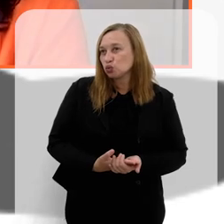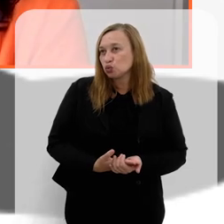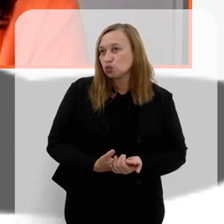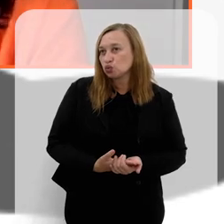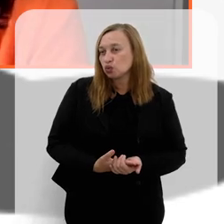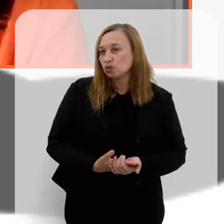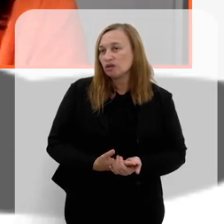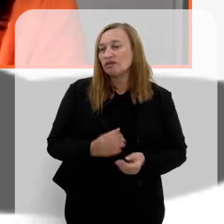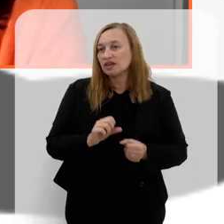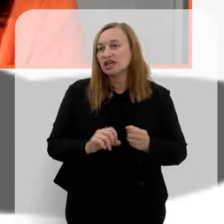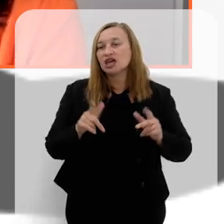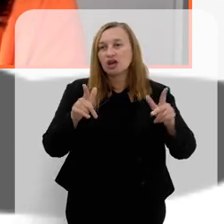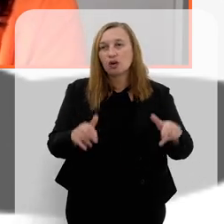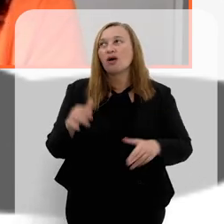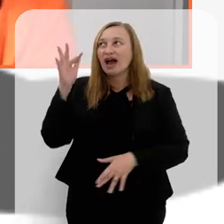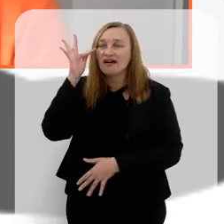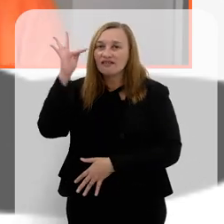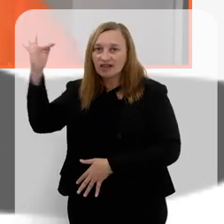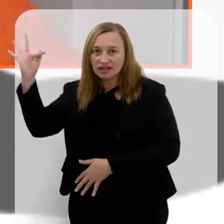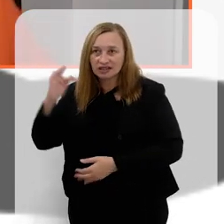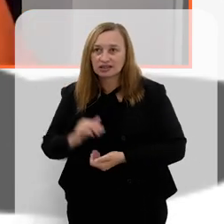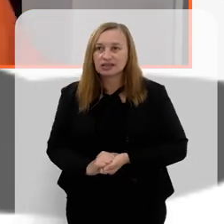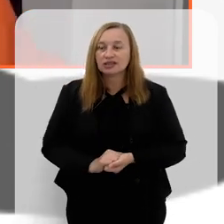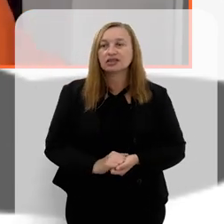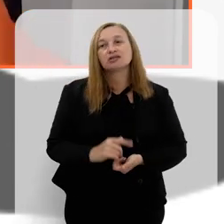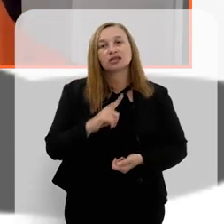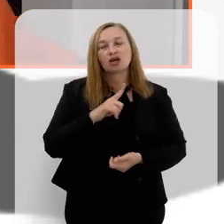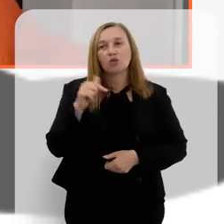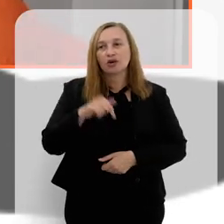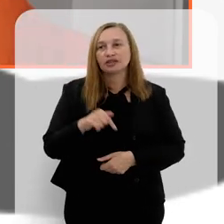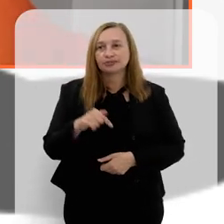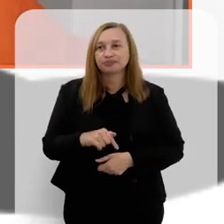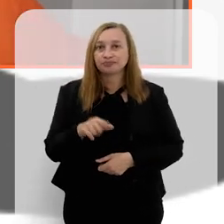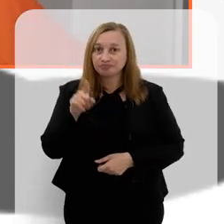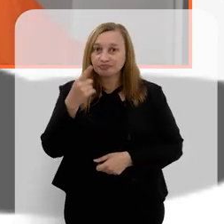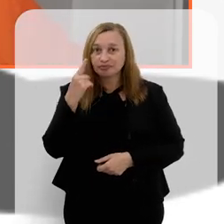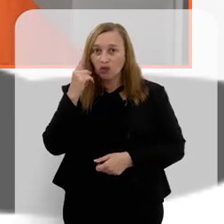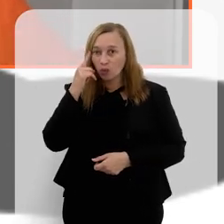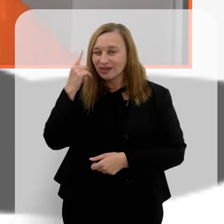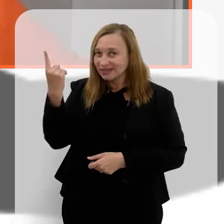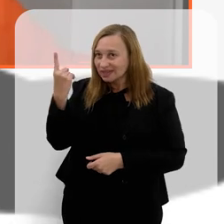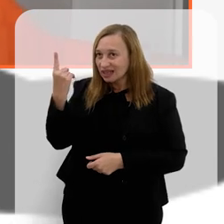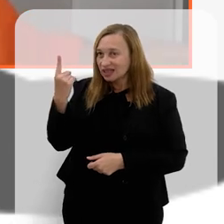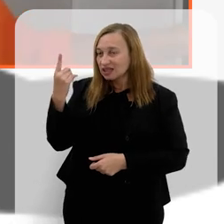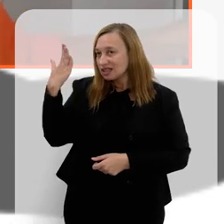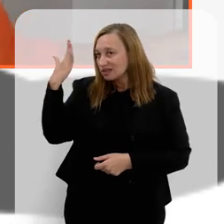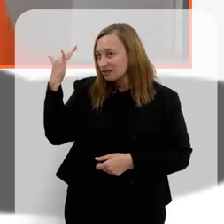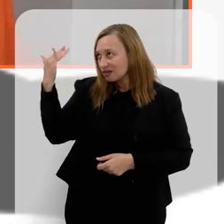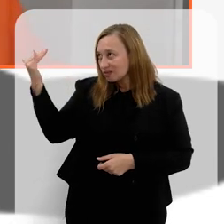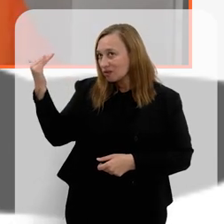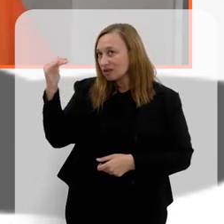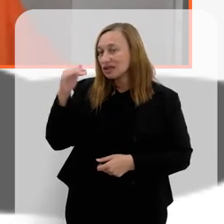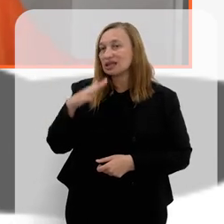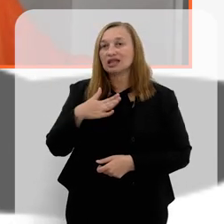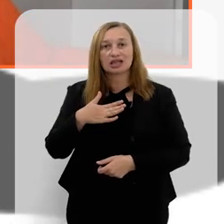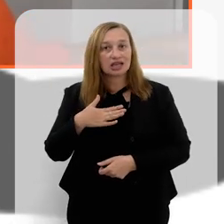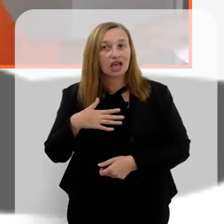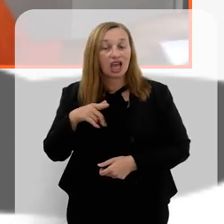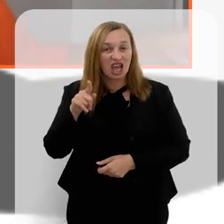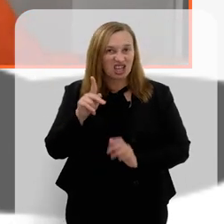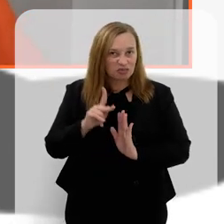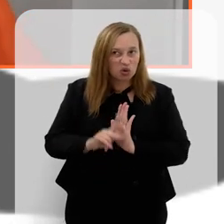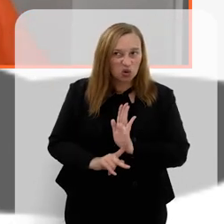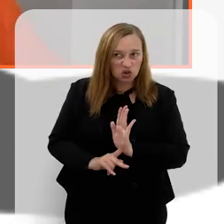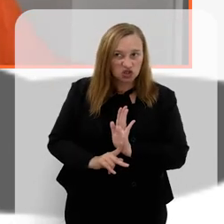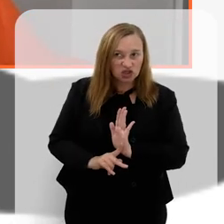gente vai fazer como foi feito na França. Eu tenho aqui, olha, para você ter uma ideia do sucesso, menina,